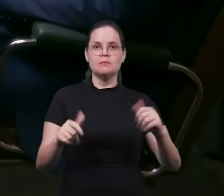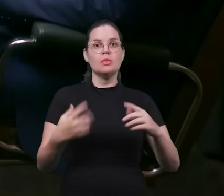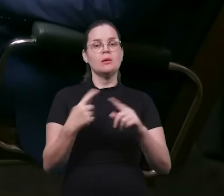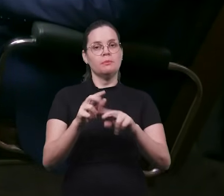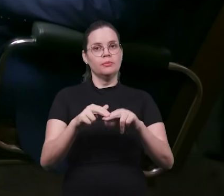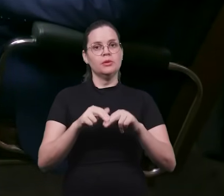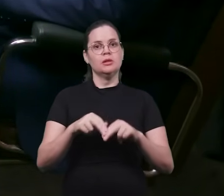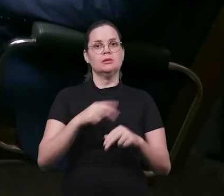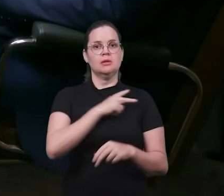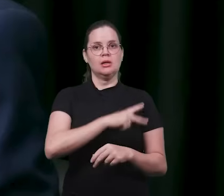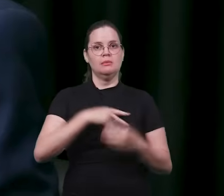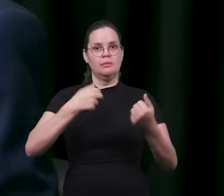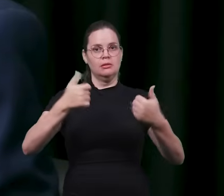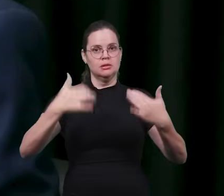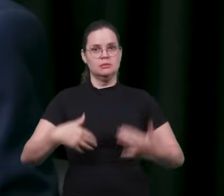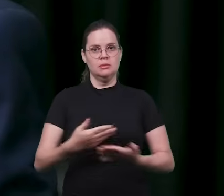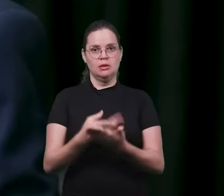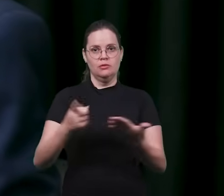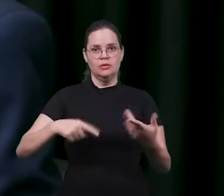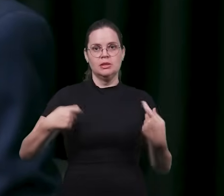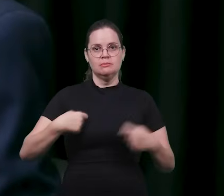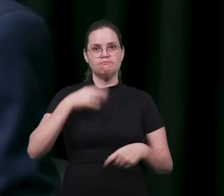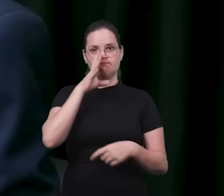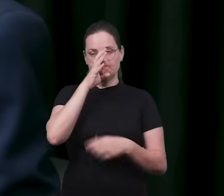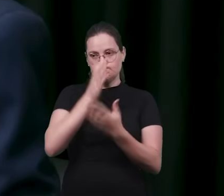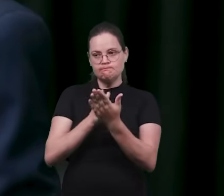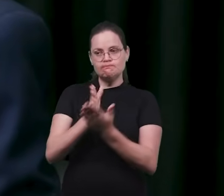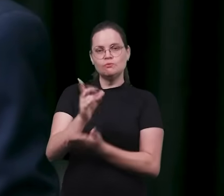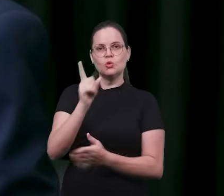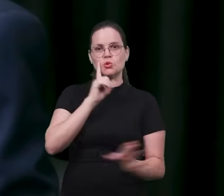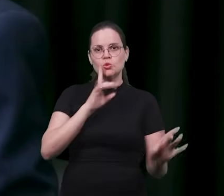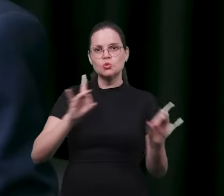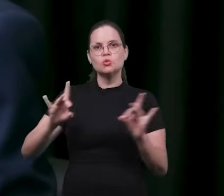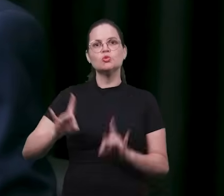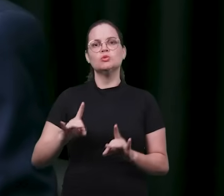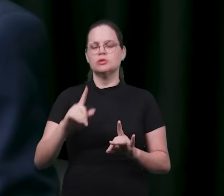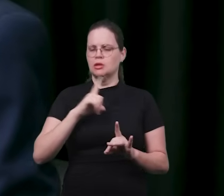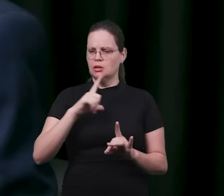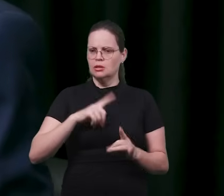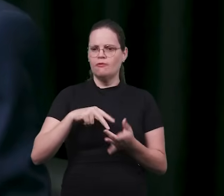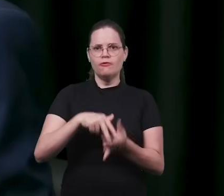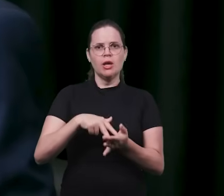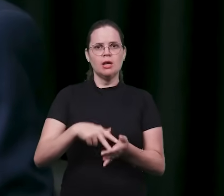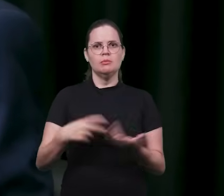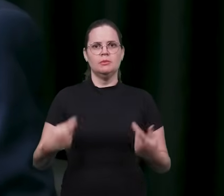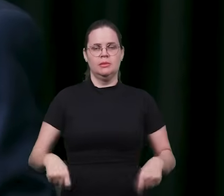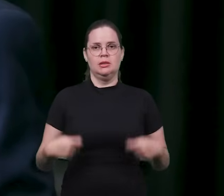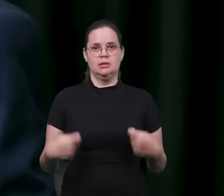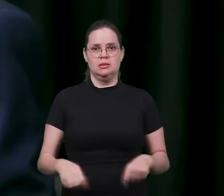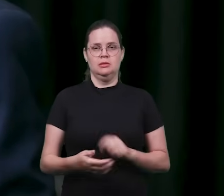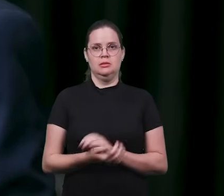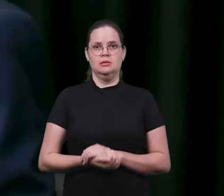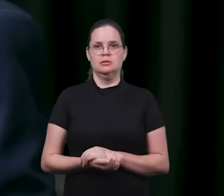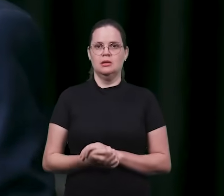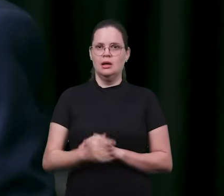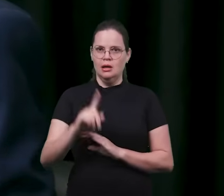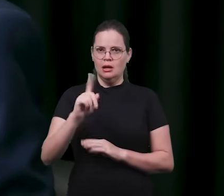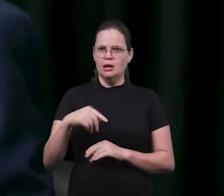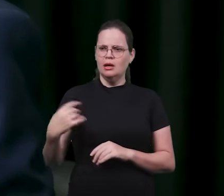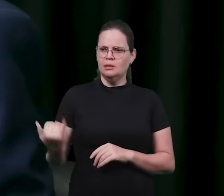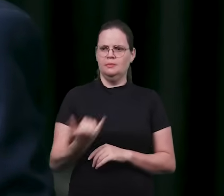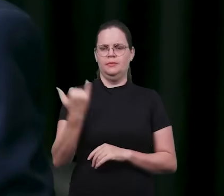Sede firmes e constantes, sempre abundantes na obra do Senhor. Então, isso é